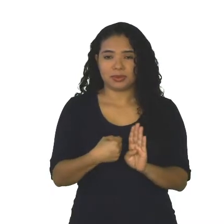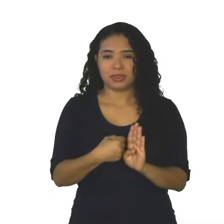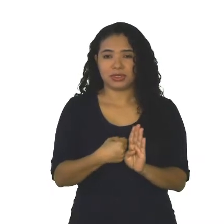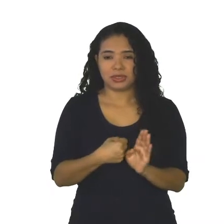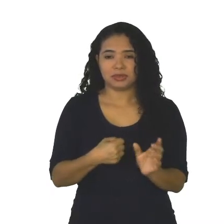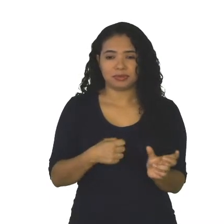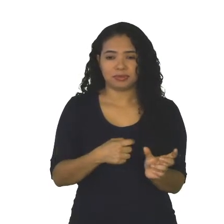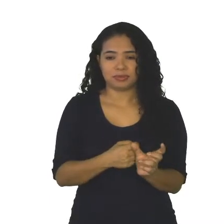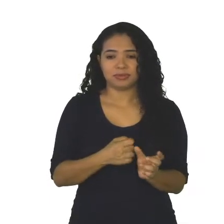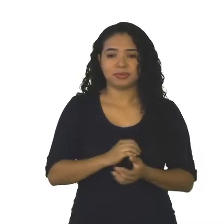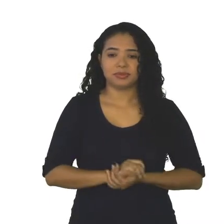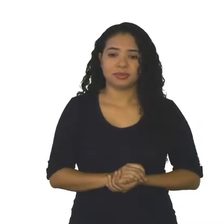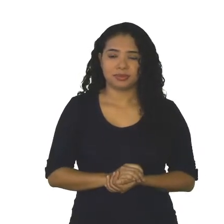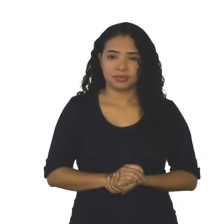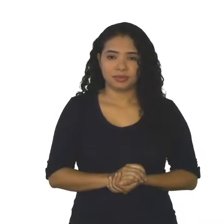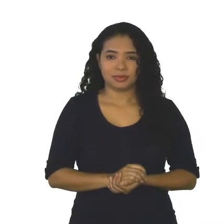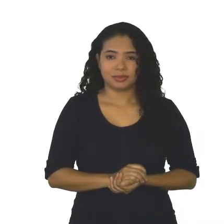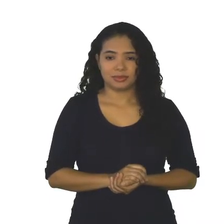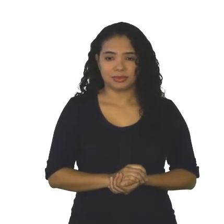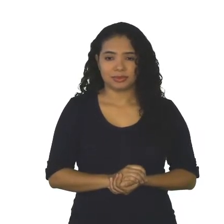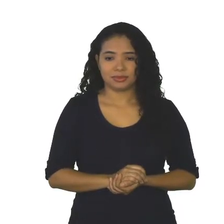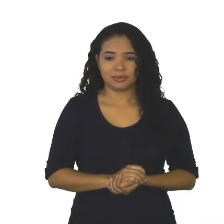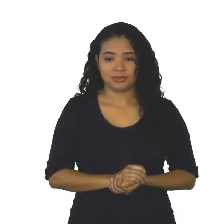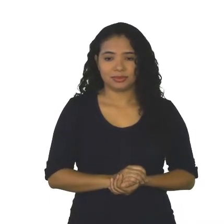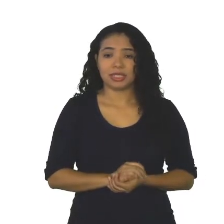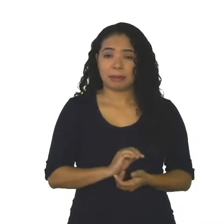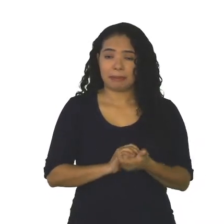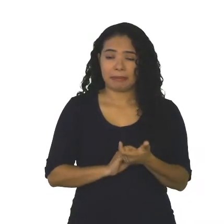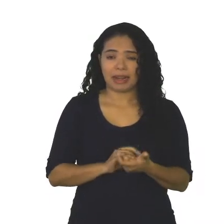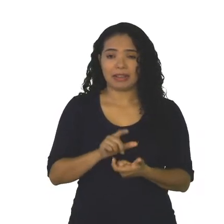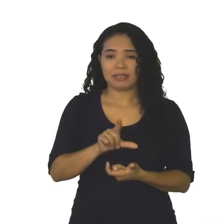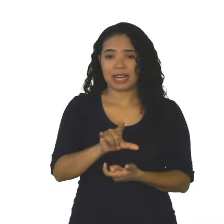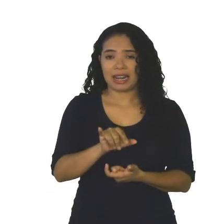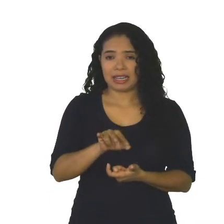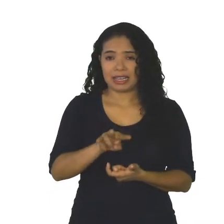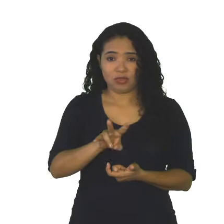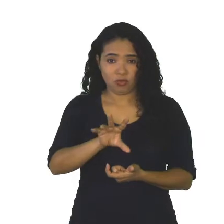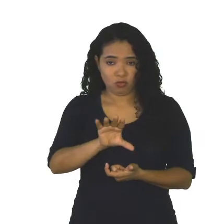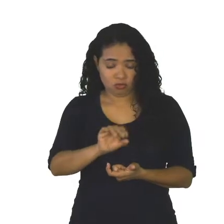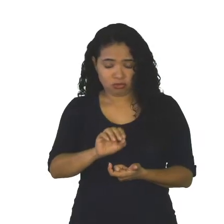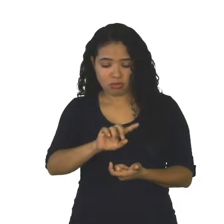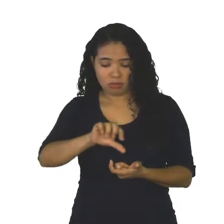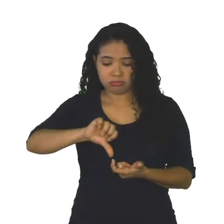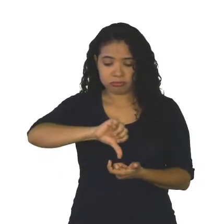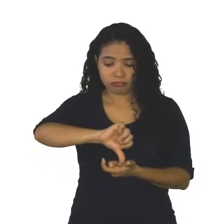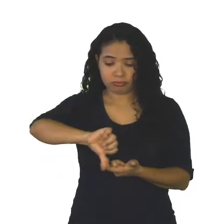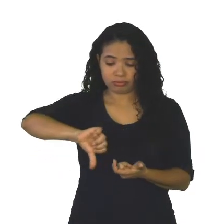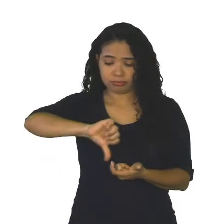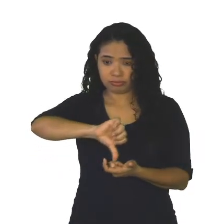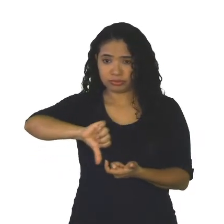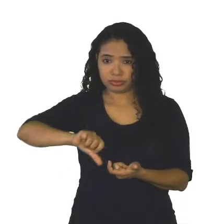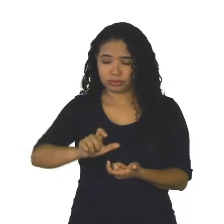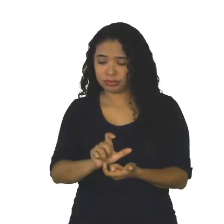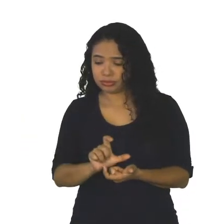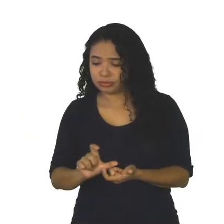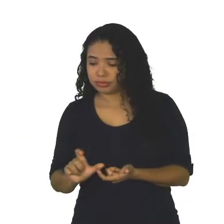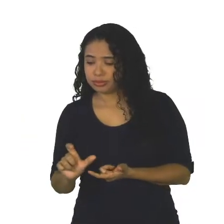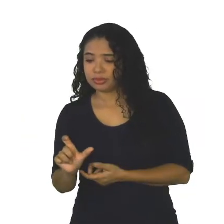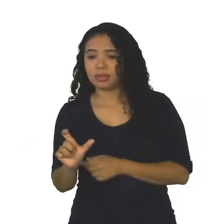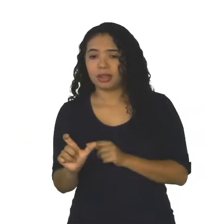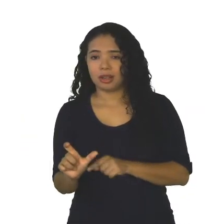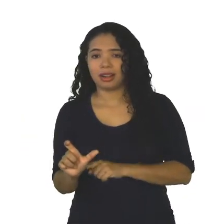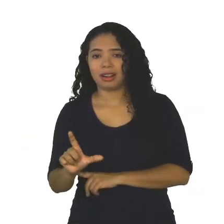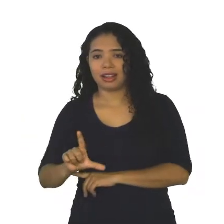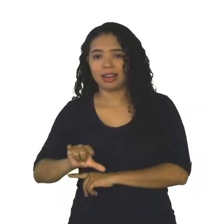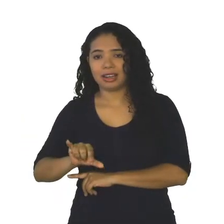livro, vem outros, né? Vem livraria, e aí já é derivado. Por quê? Porque ele veio daquela palavrinha ali que já